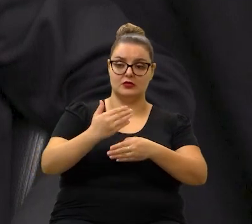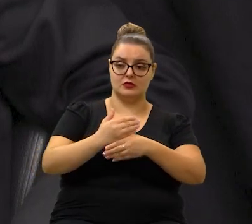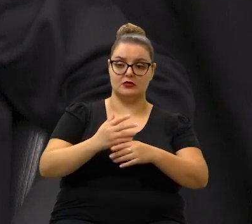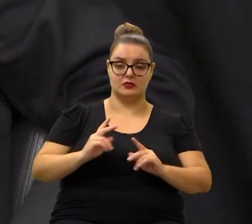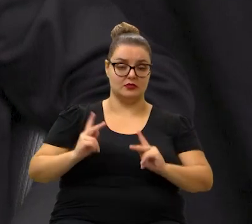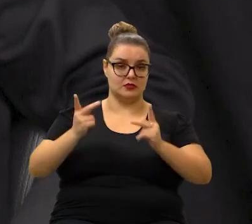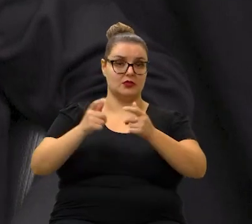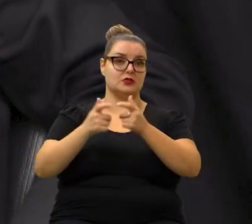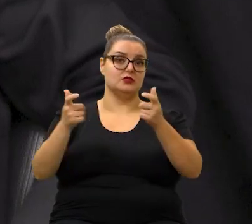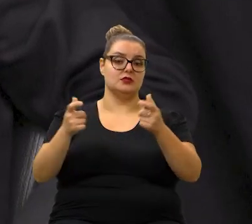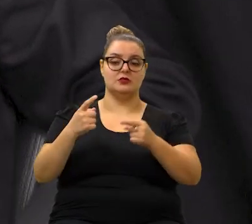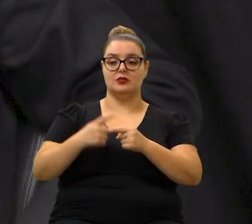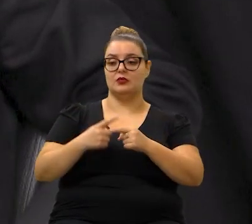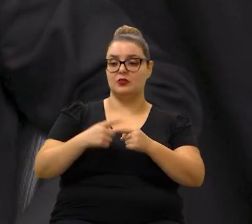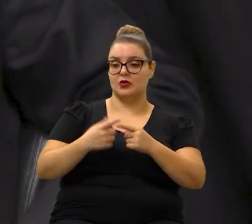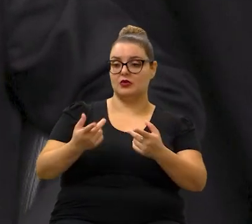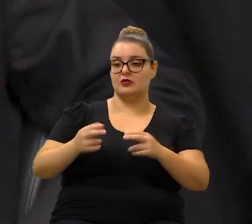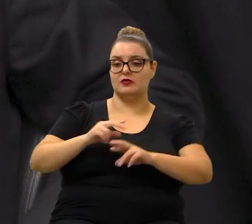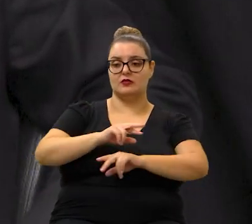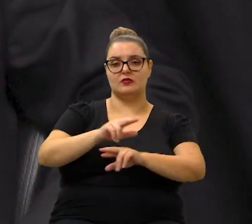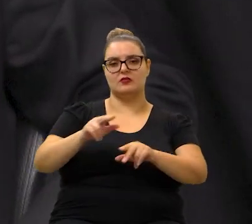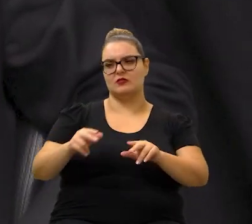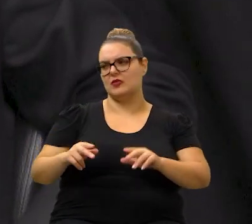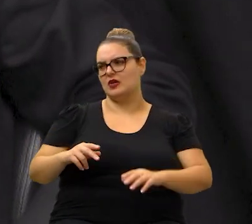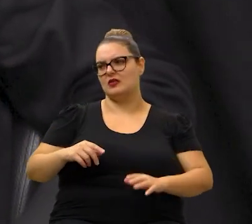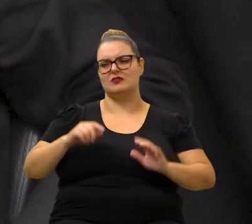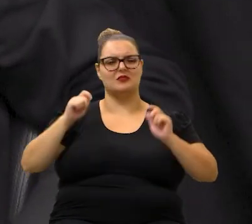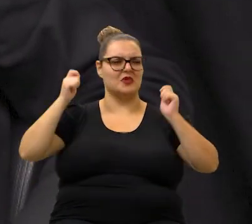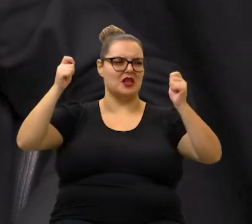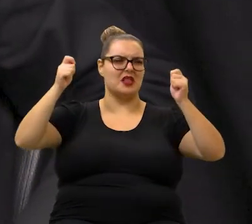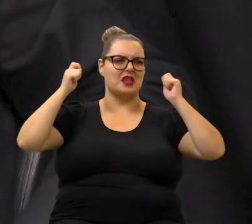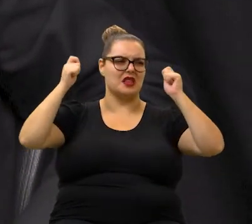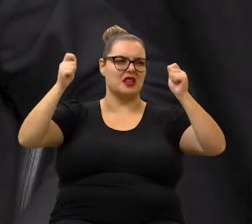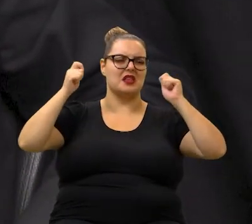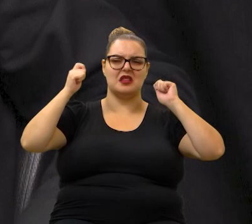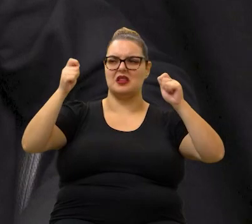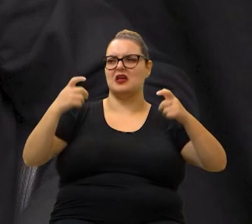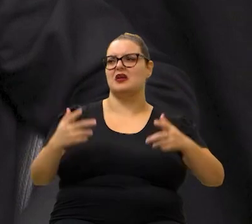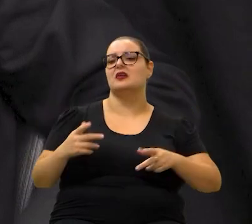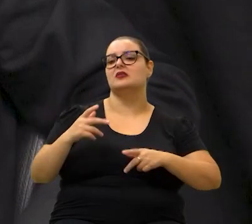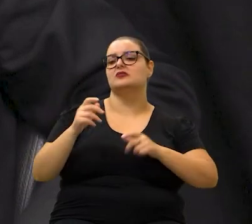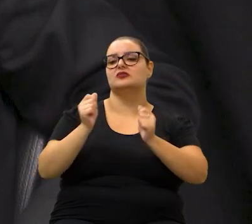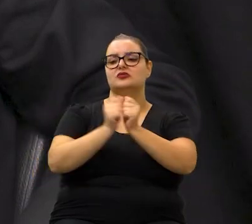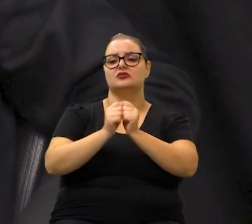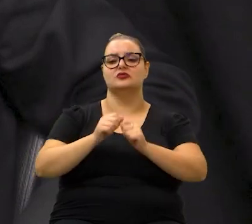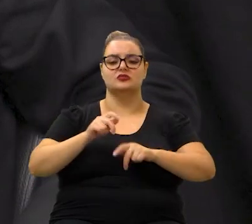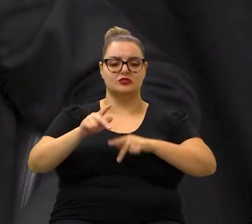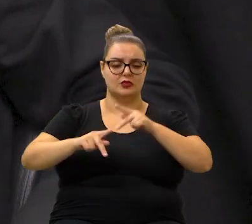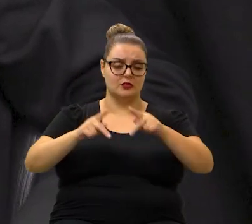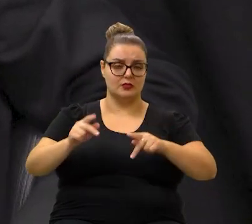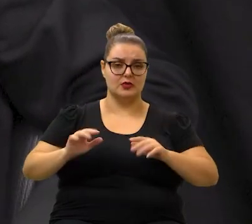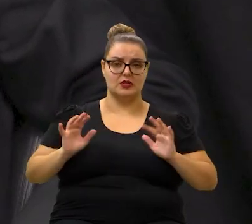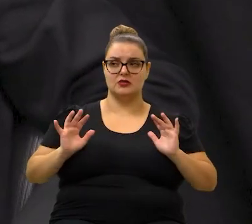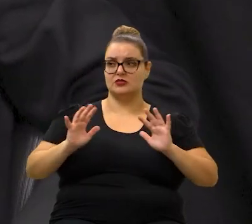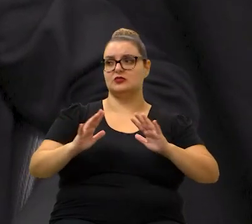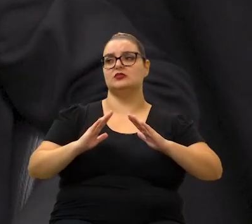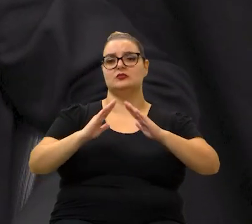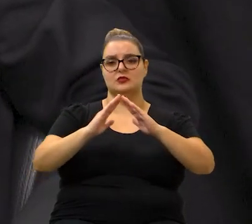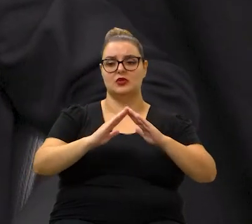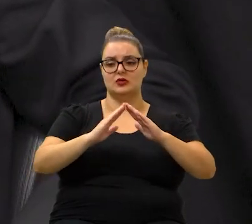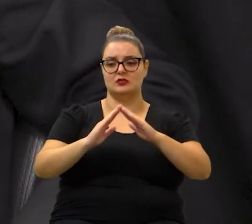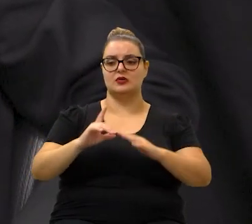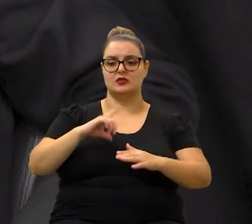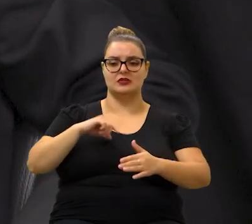grande Vitória porque nós fizemos diversos protestos protestos com a população com os moradores e nós